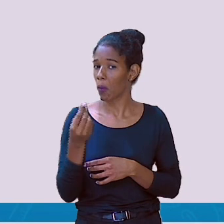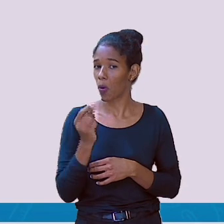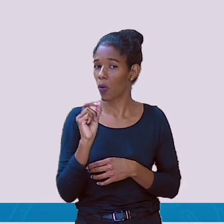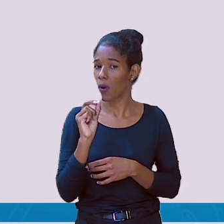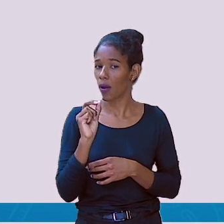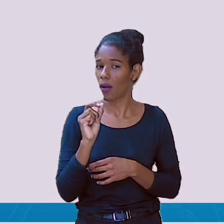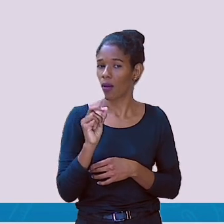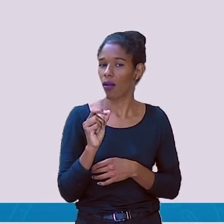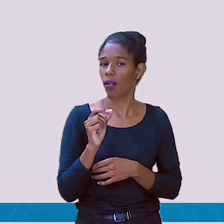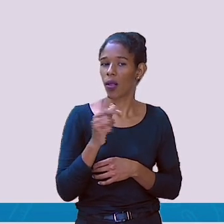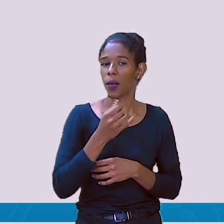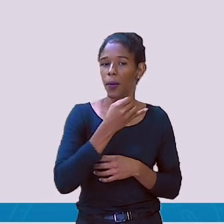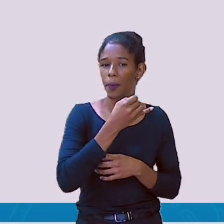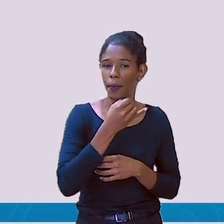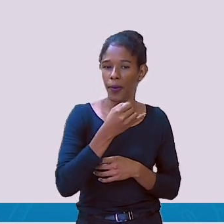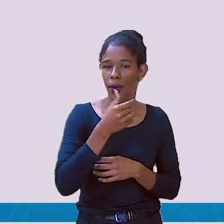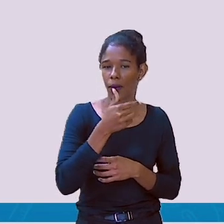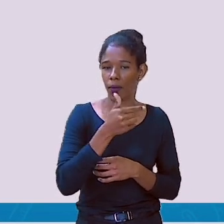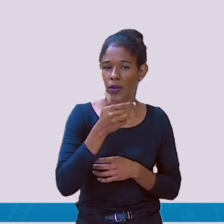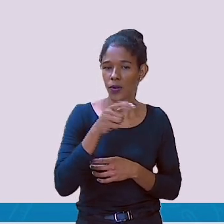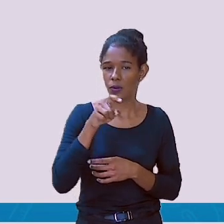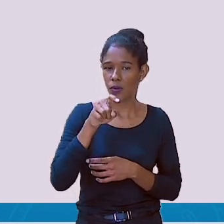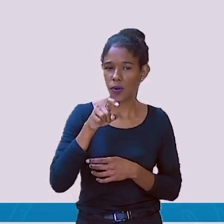12 menos 8, 4.